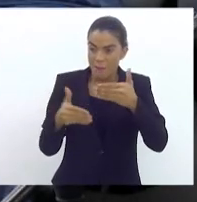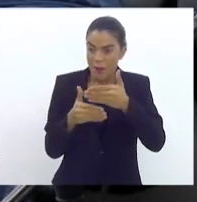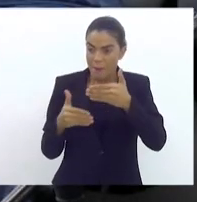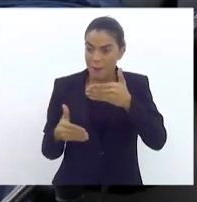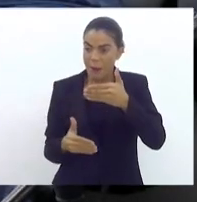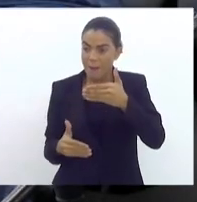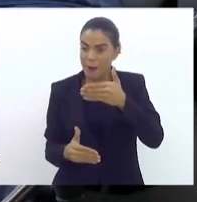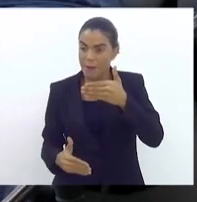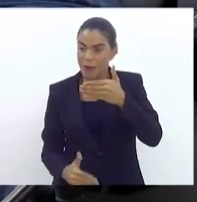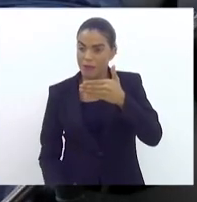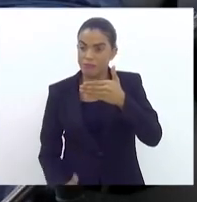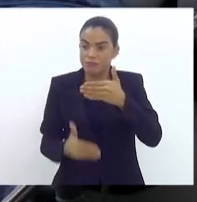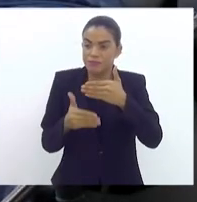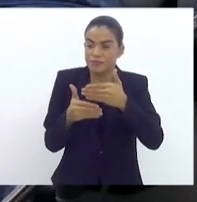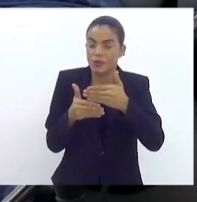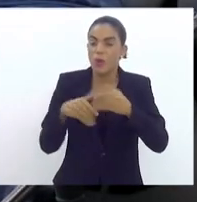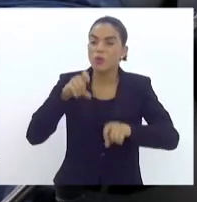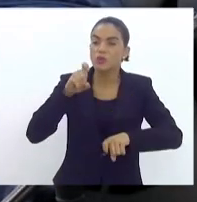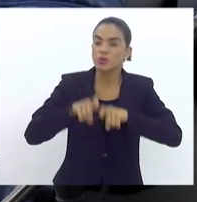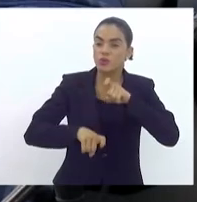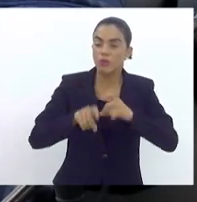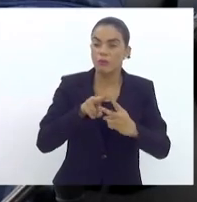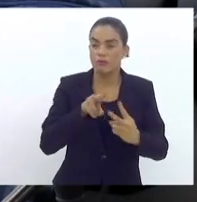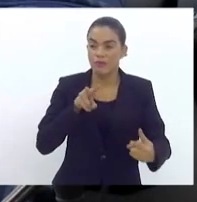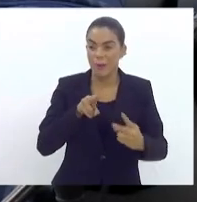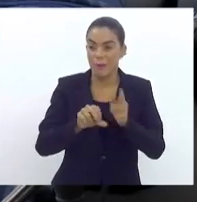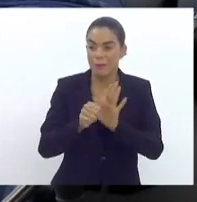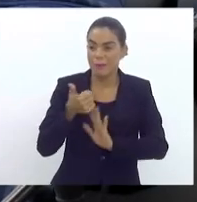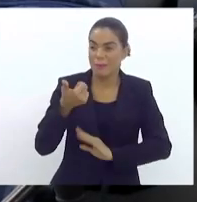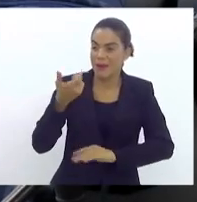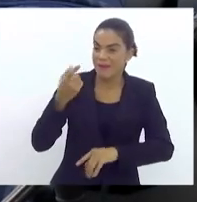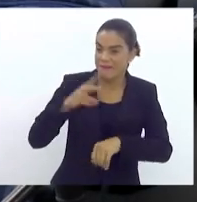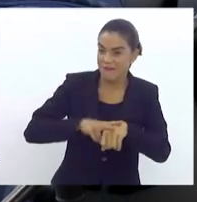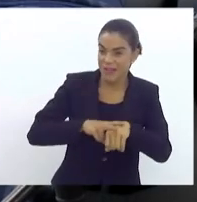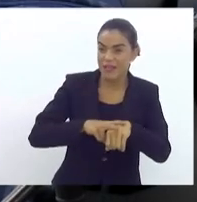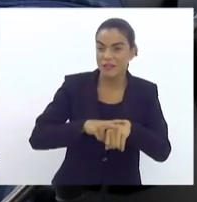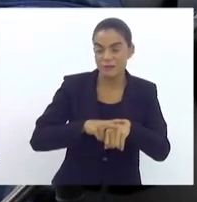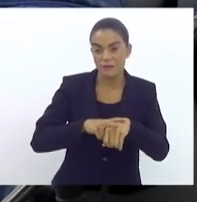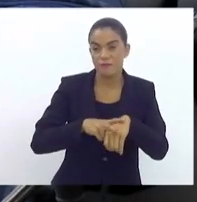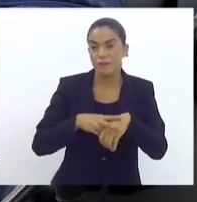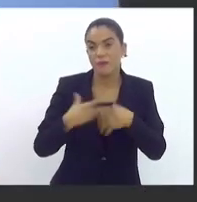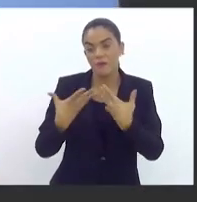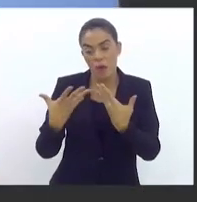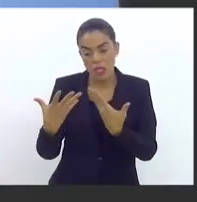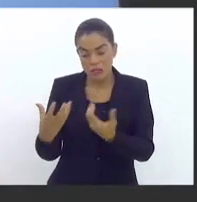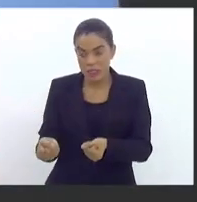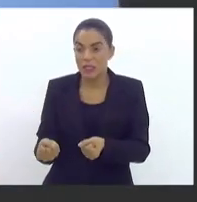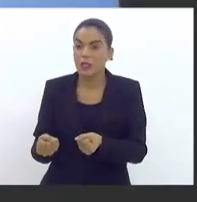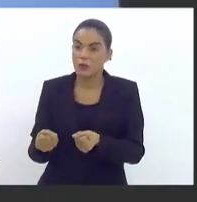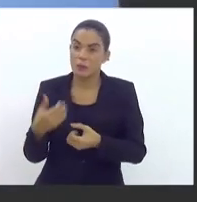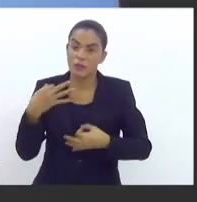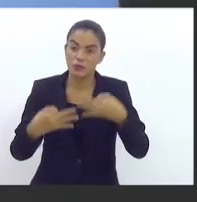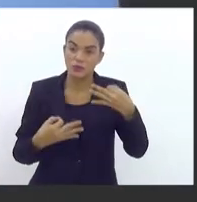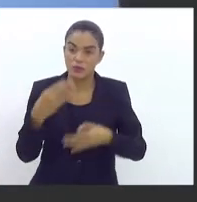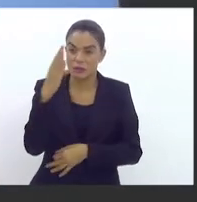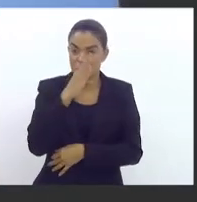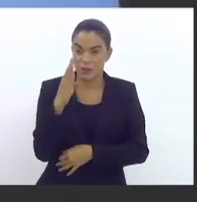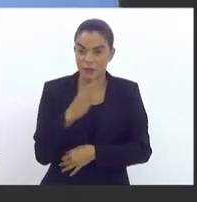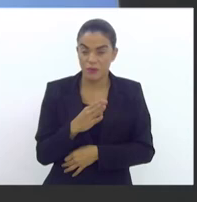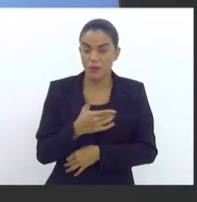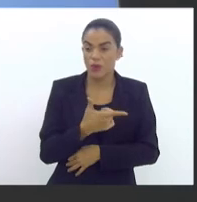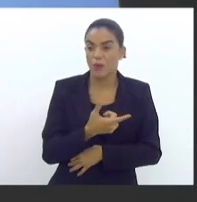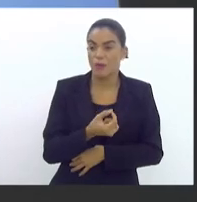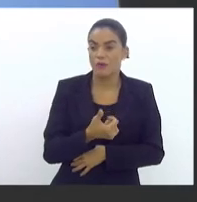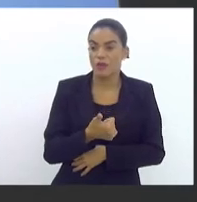eu estou pro virtual né o estupro virtual pela primeira vez foi admitido pela jurisprudência é brasileira né foi em